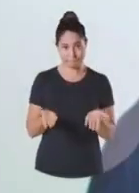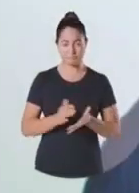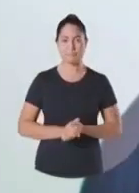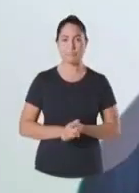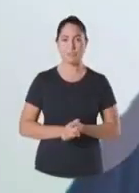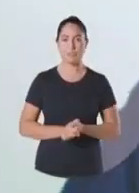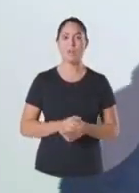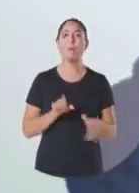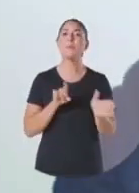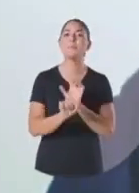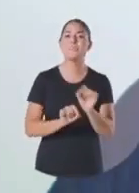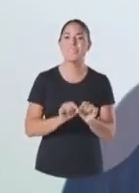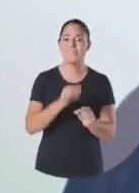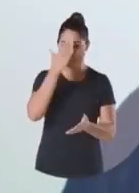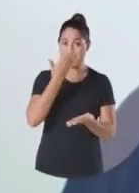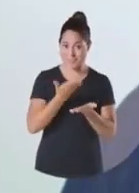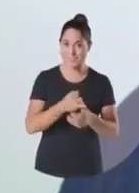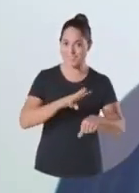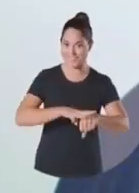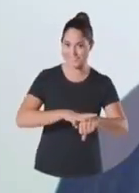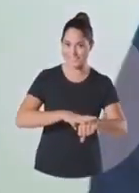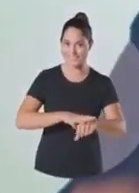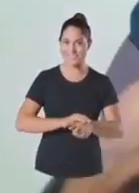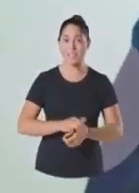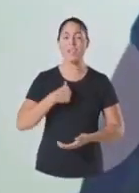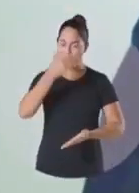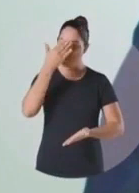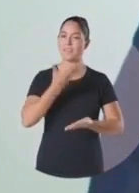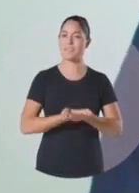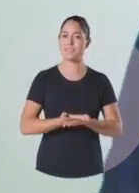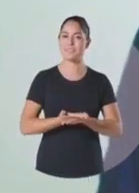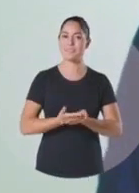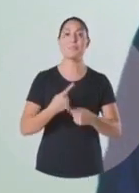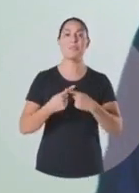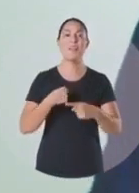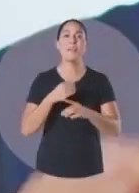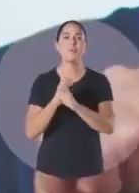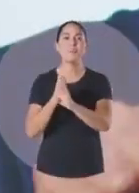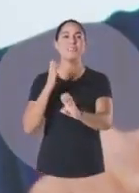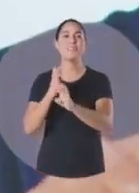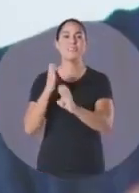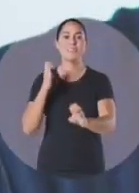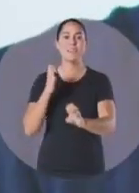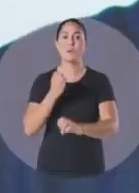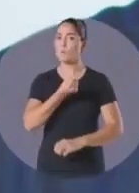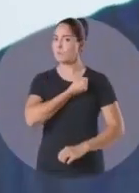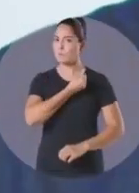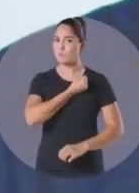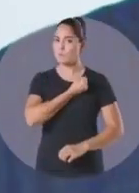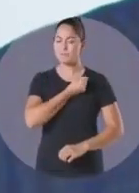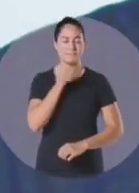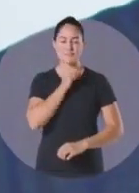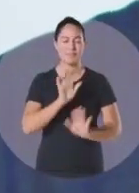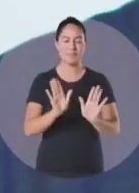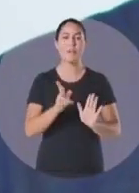mirabolantes. Agora, e na matemática? Você acredita? Eu acredito. Sou engenheiro. Os números não